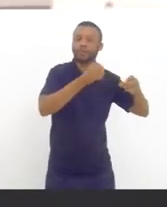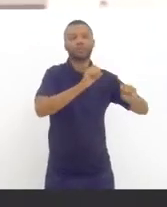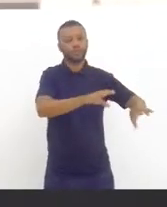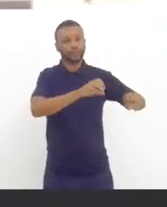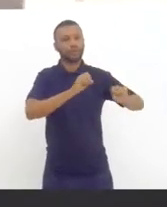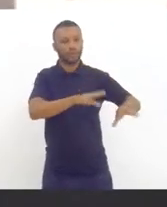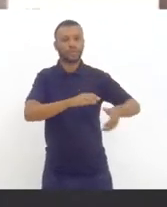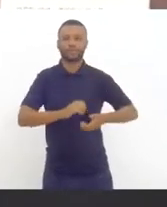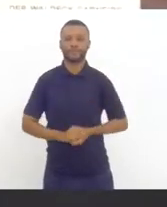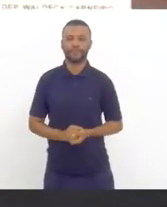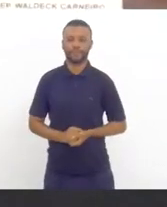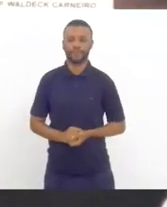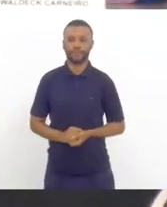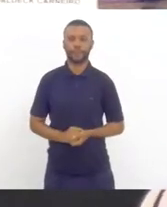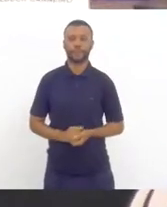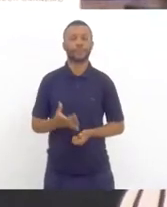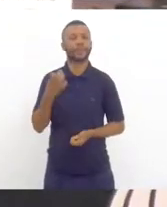Rocha